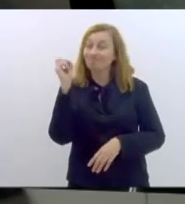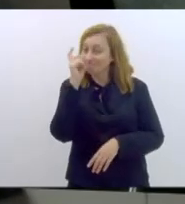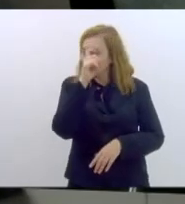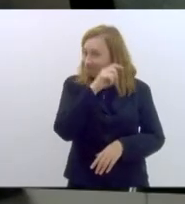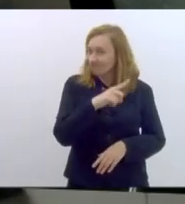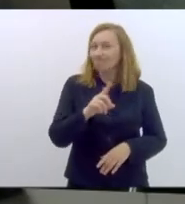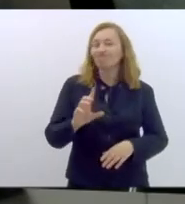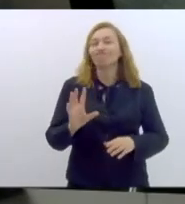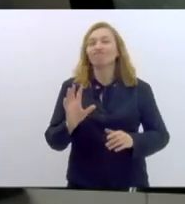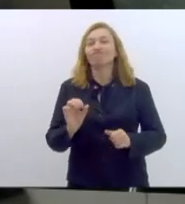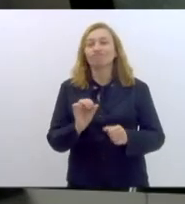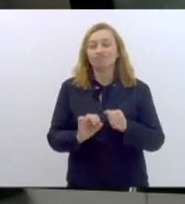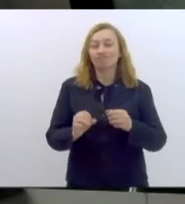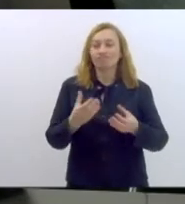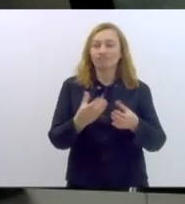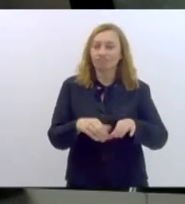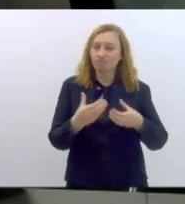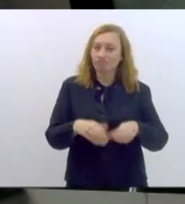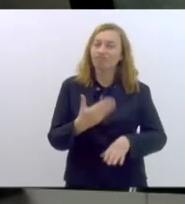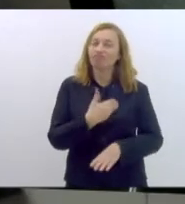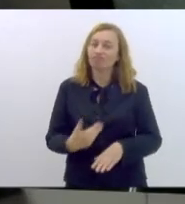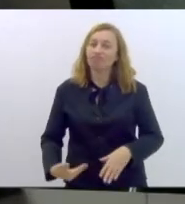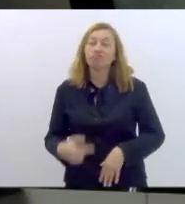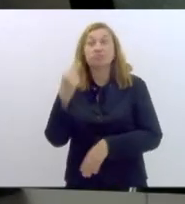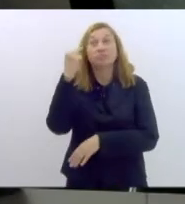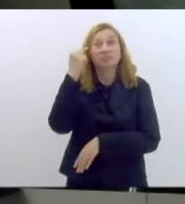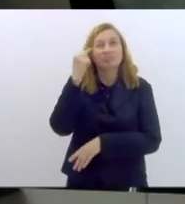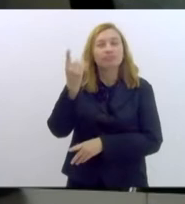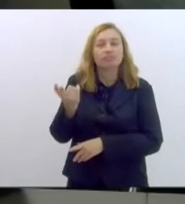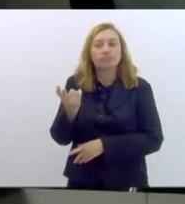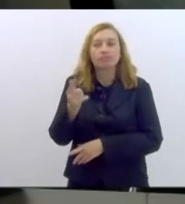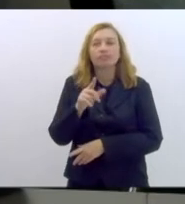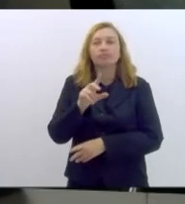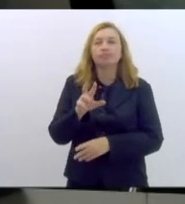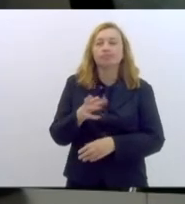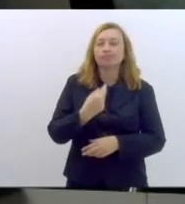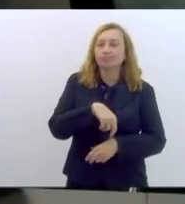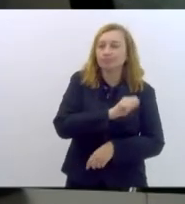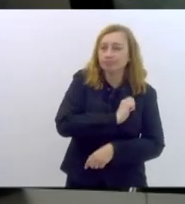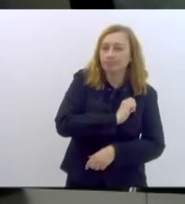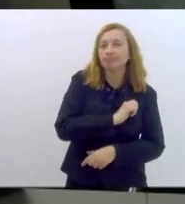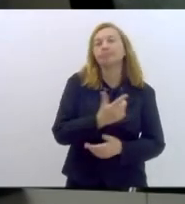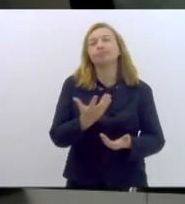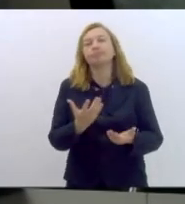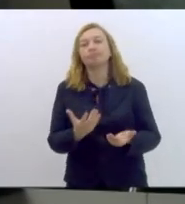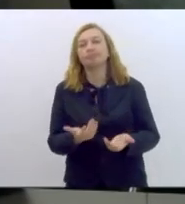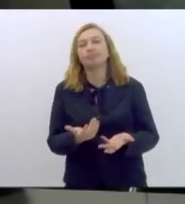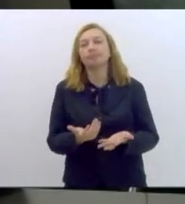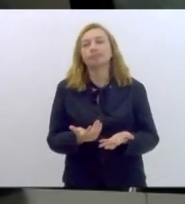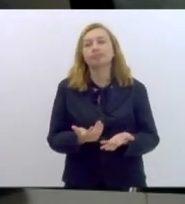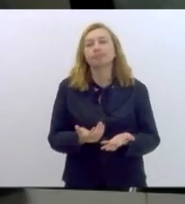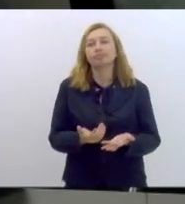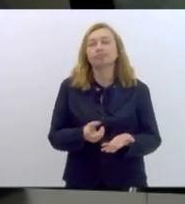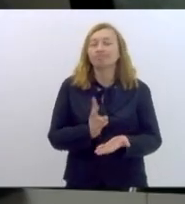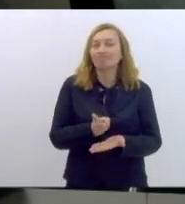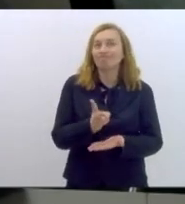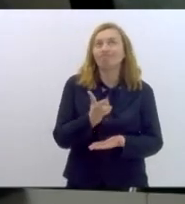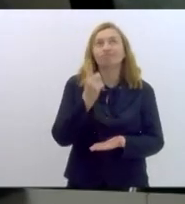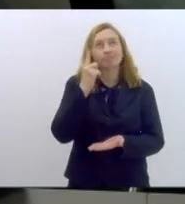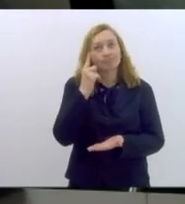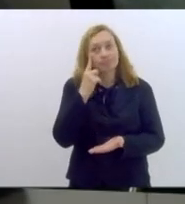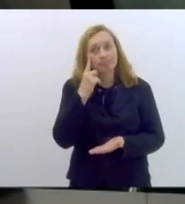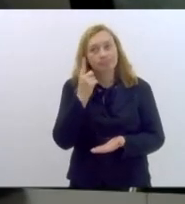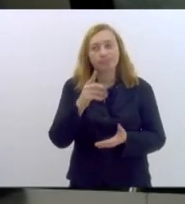dificuldade na realização de concurso público, né? Quando se pensa em regime, quando se pensa em recuperação, sempre se pensa